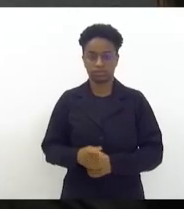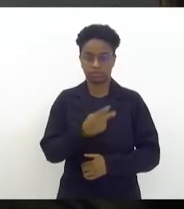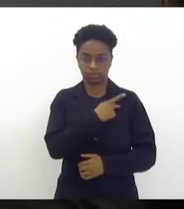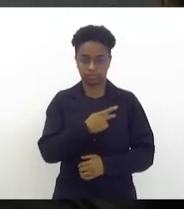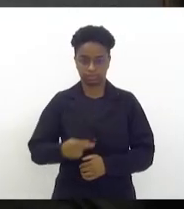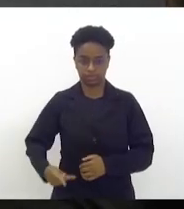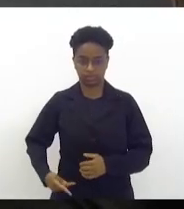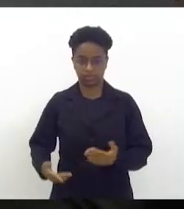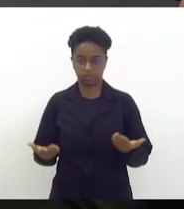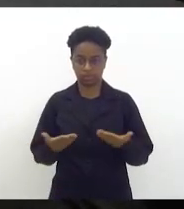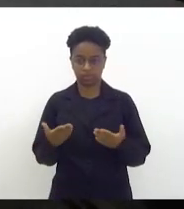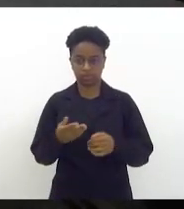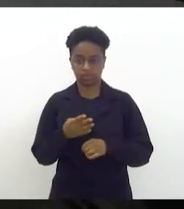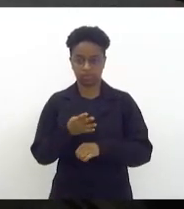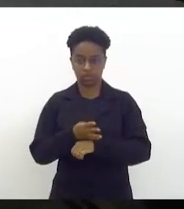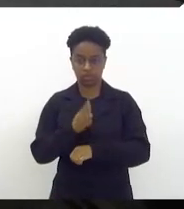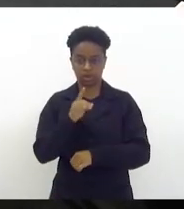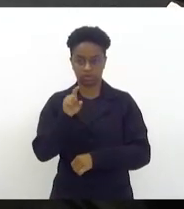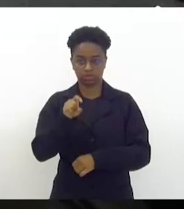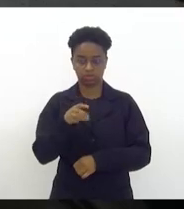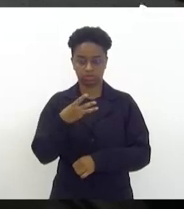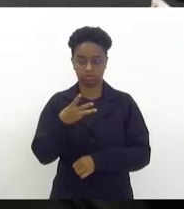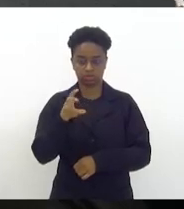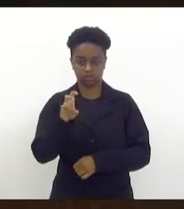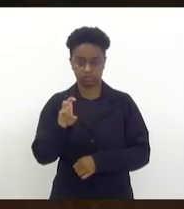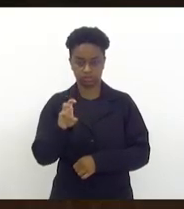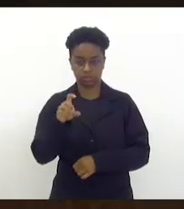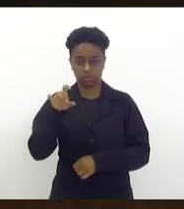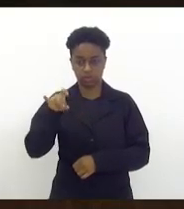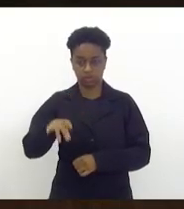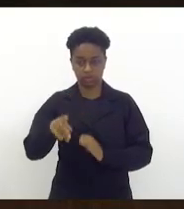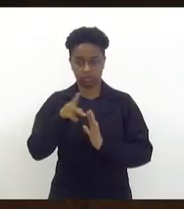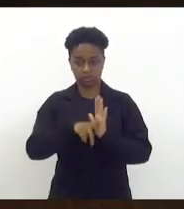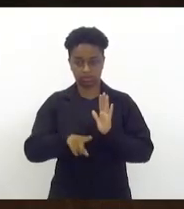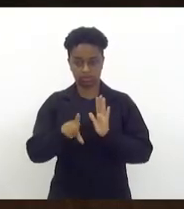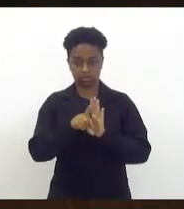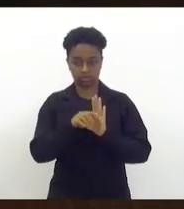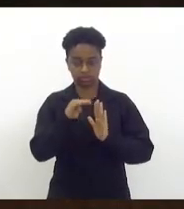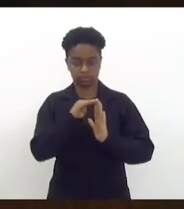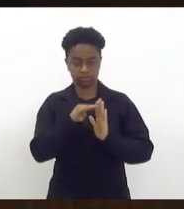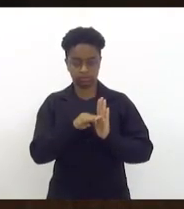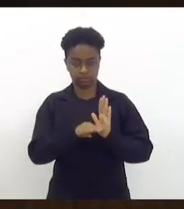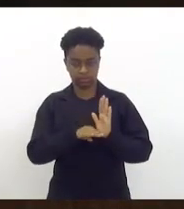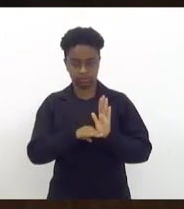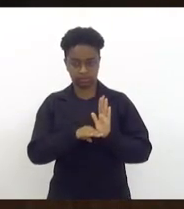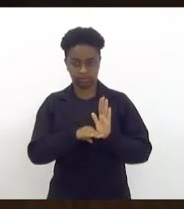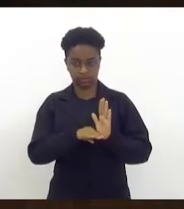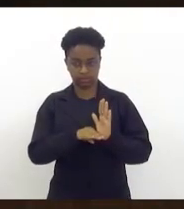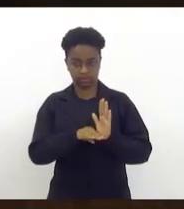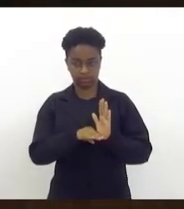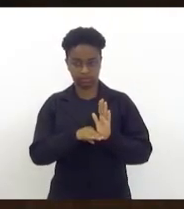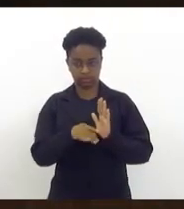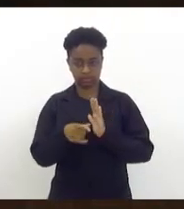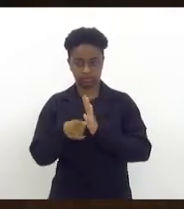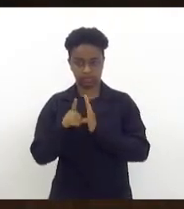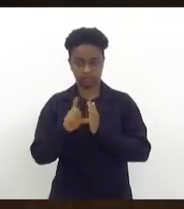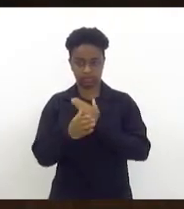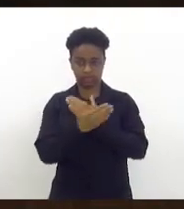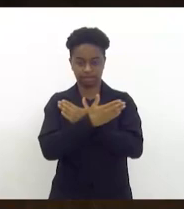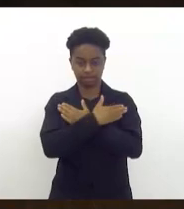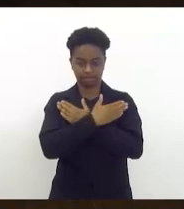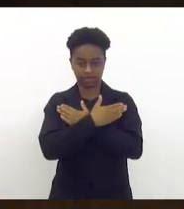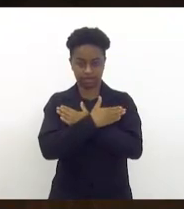16 horas e 35 minutos, último projeto da pauta, antes do